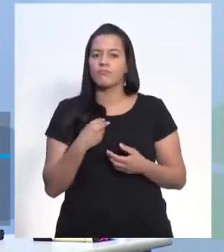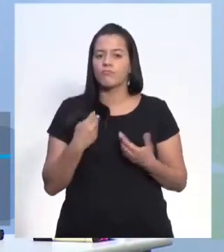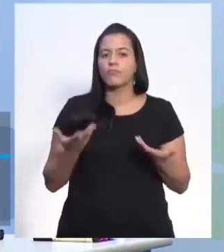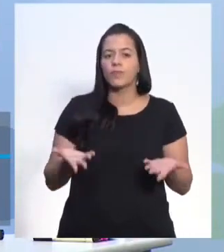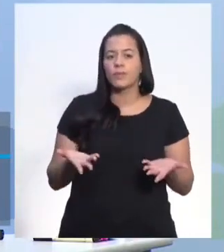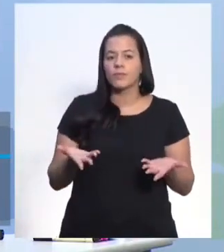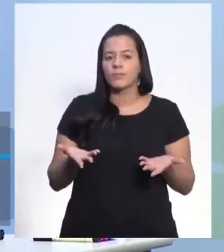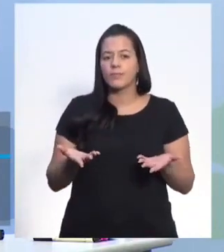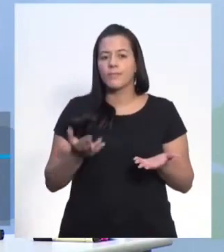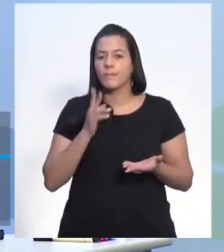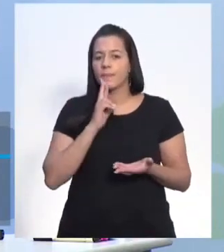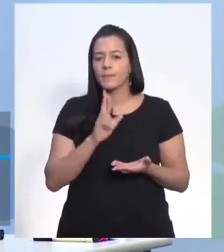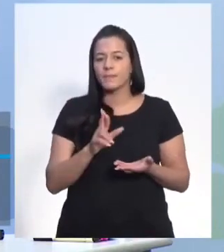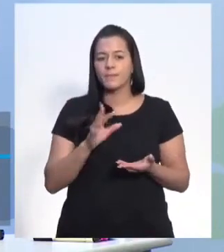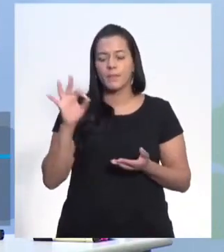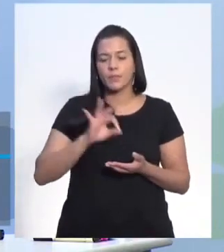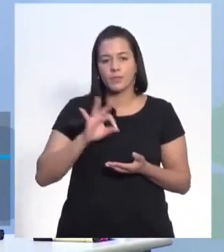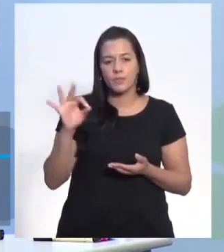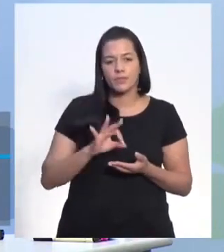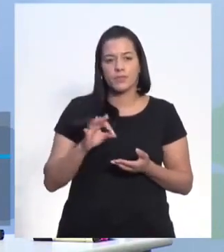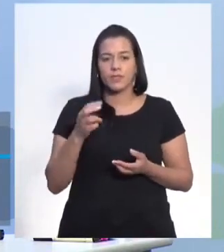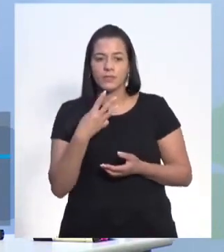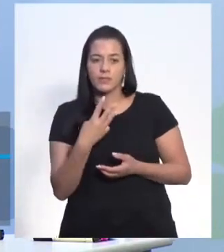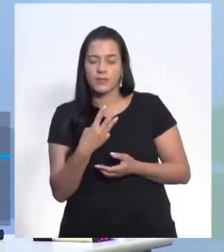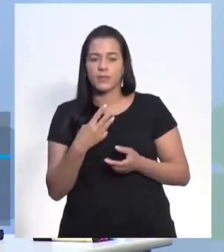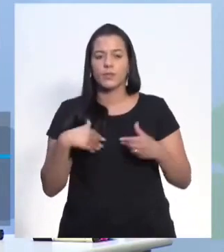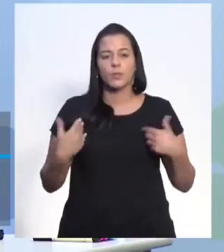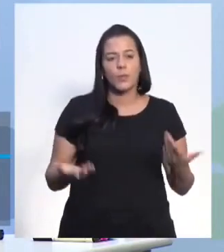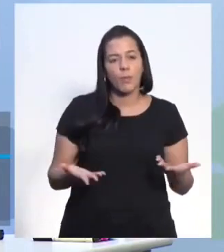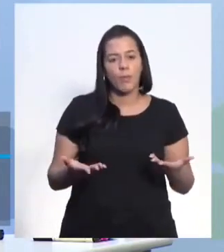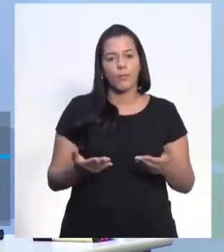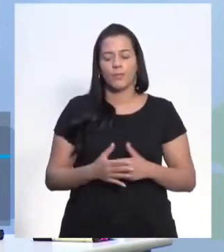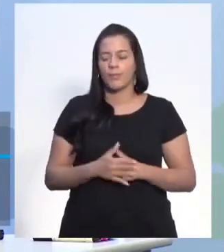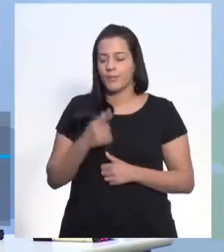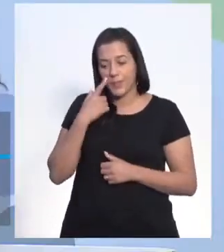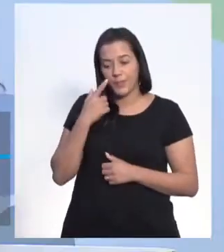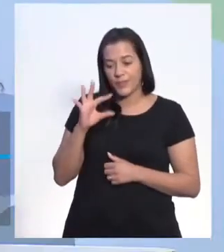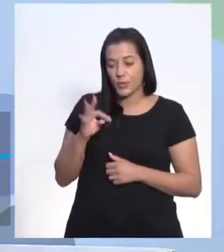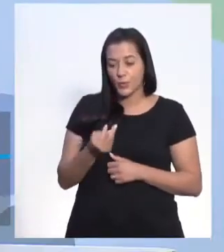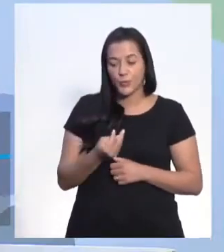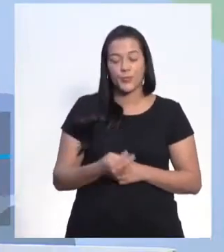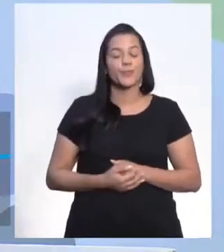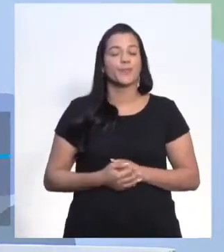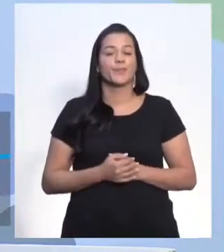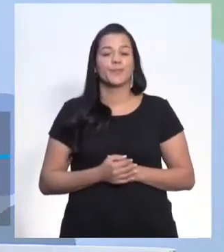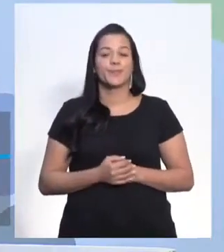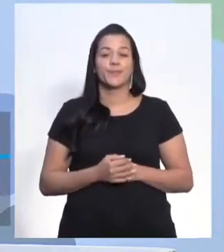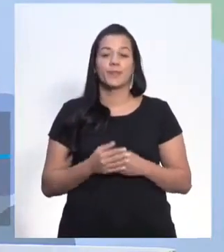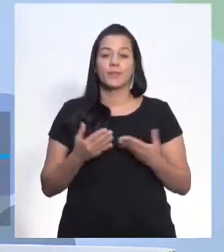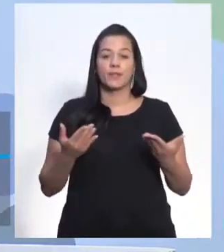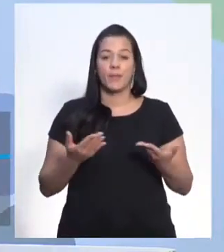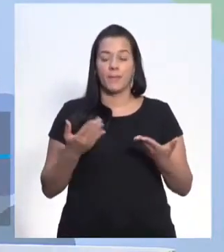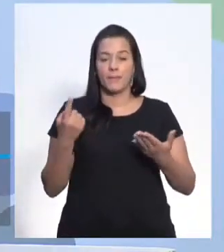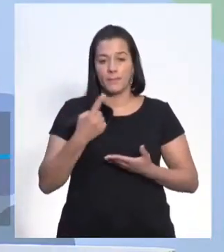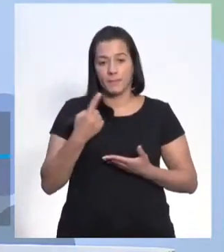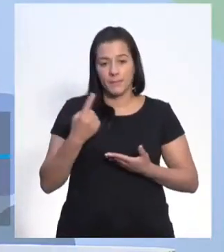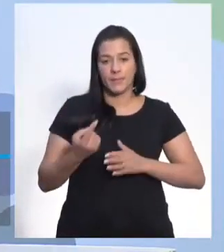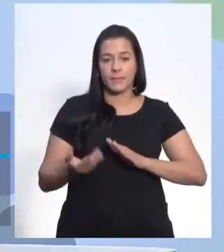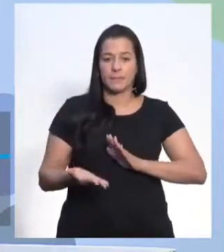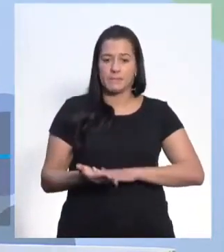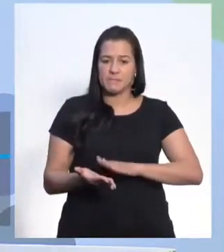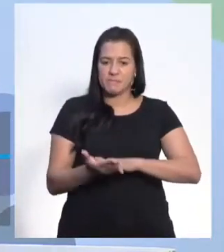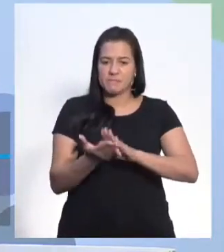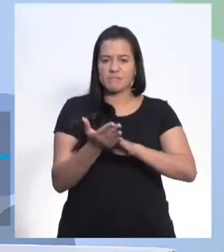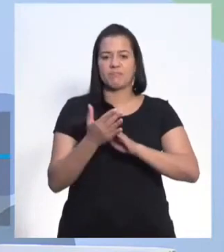Fração? Decimal? Porcentagem? As três? Professor Inês, conta tudo. Primeiro, eu quero parabenizar os